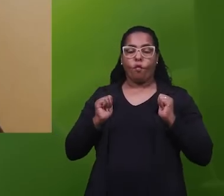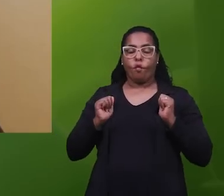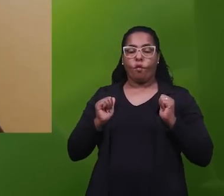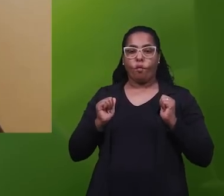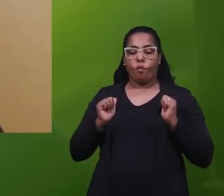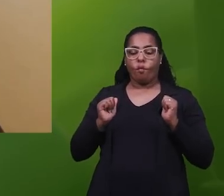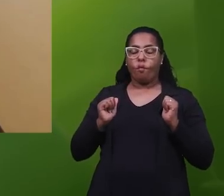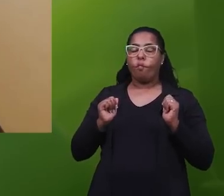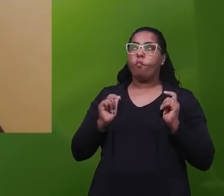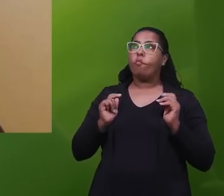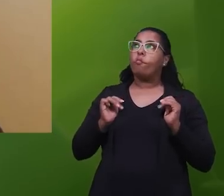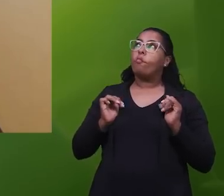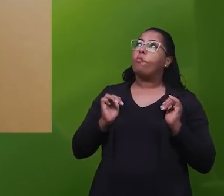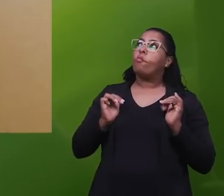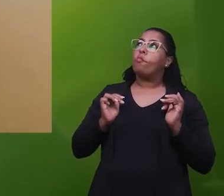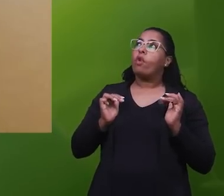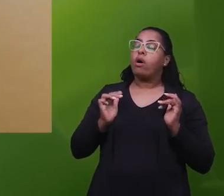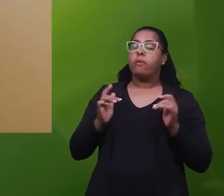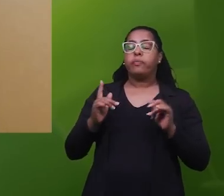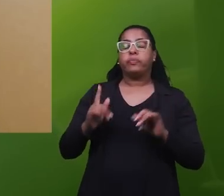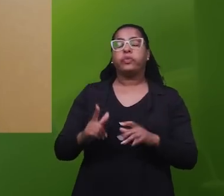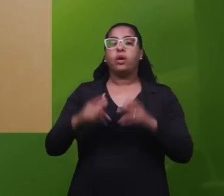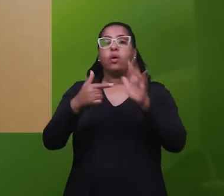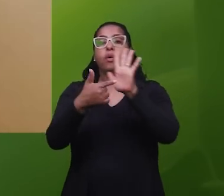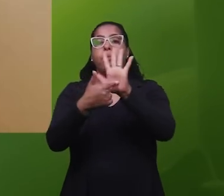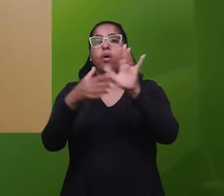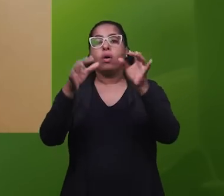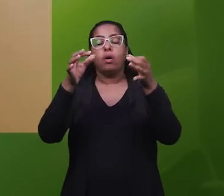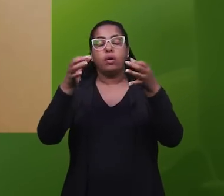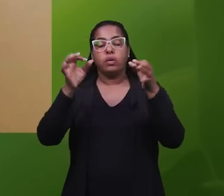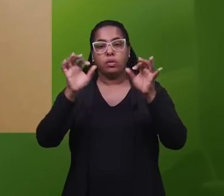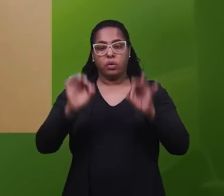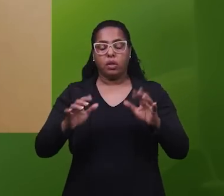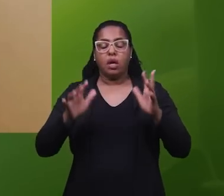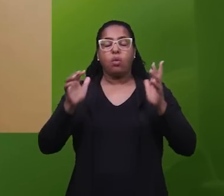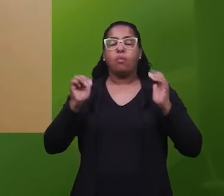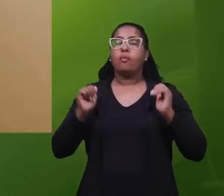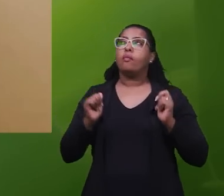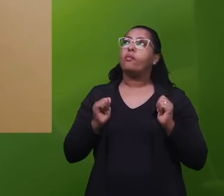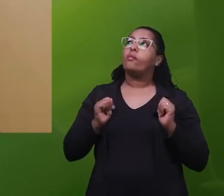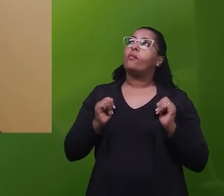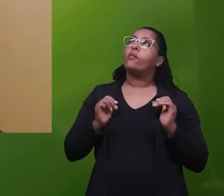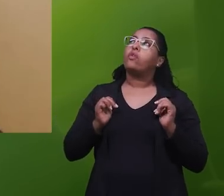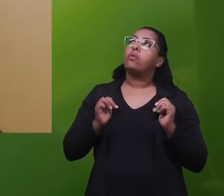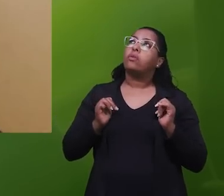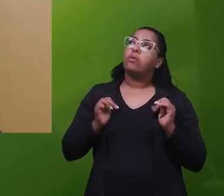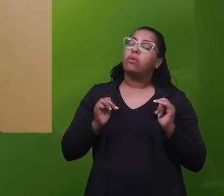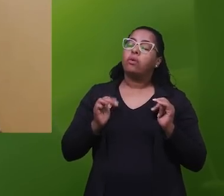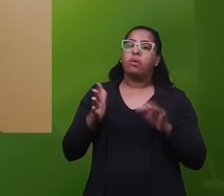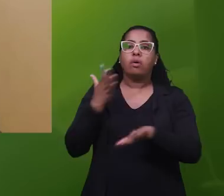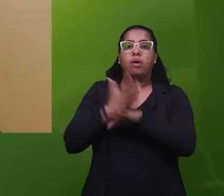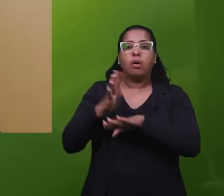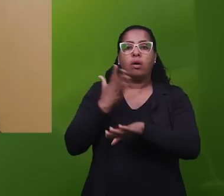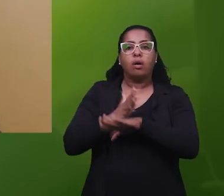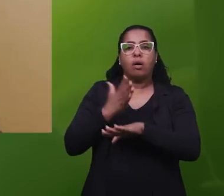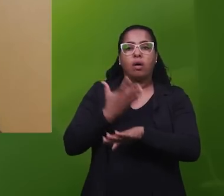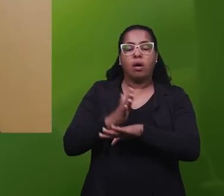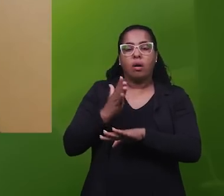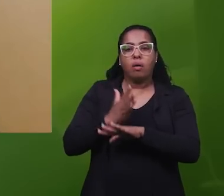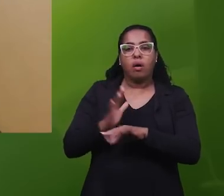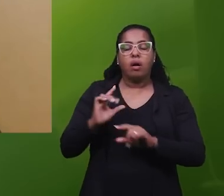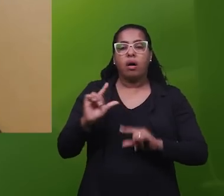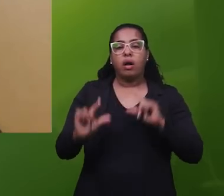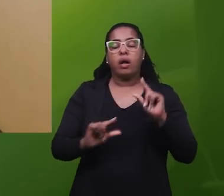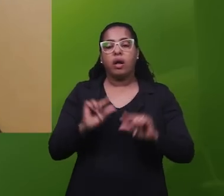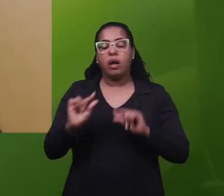falou, que eu vejo que é importante só destacar o seguinte, esse comodismo na prática, o